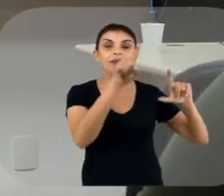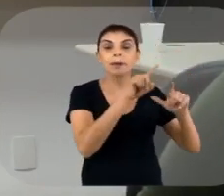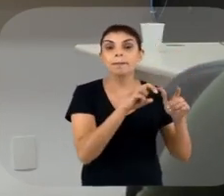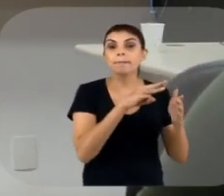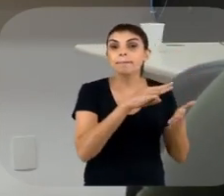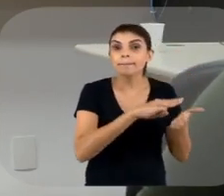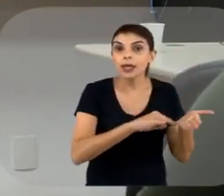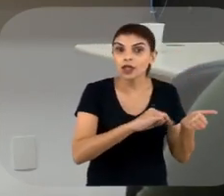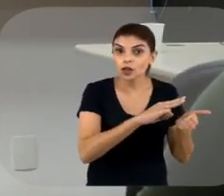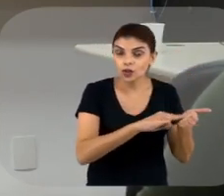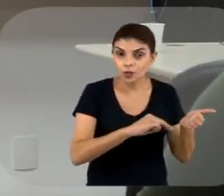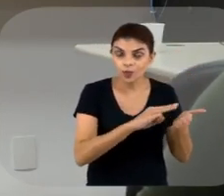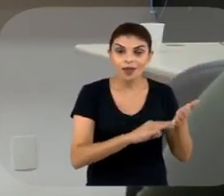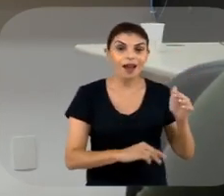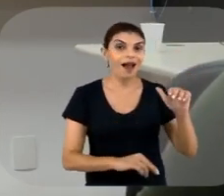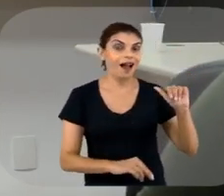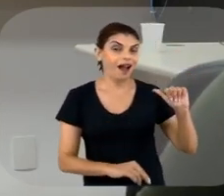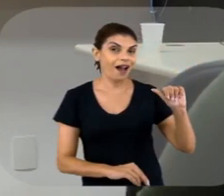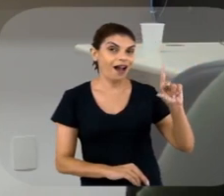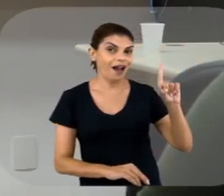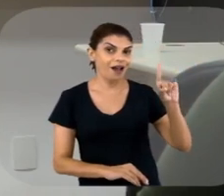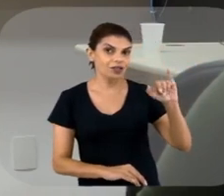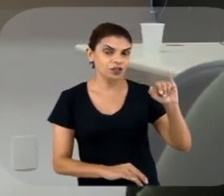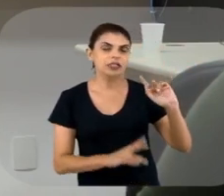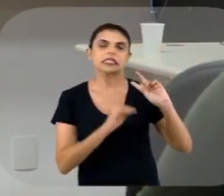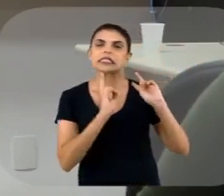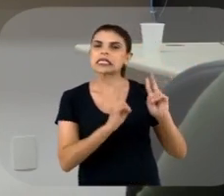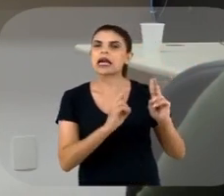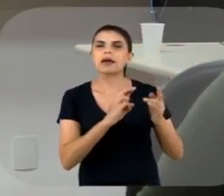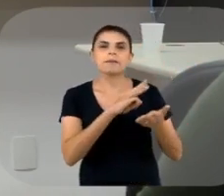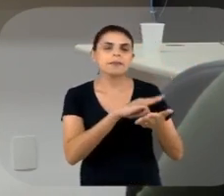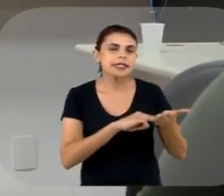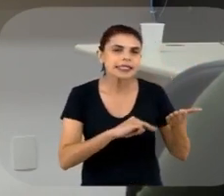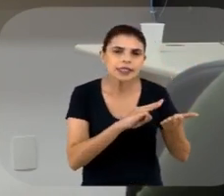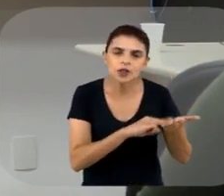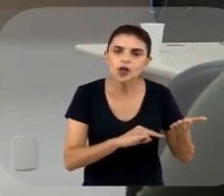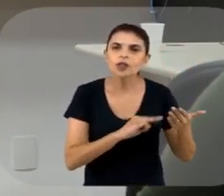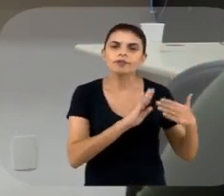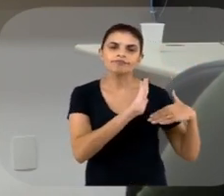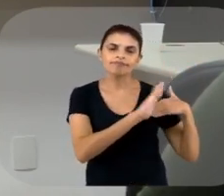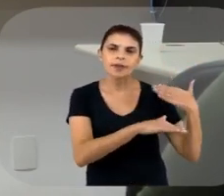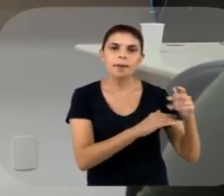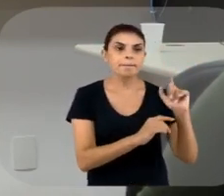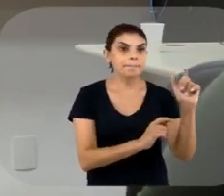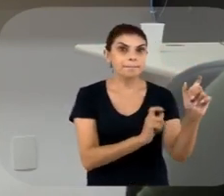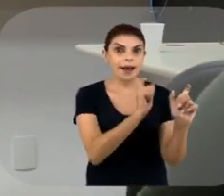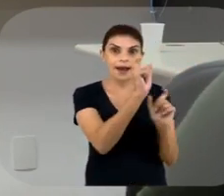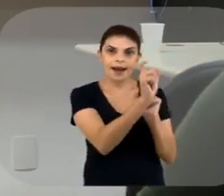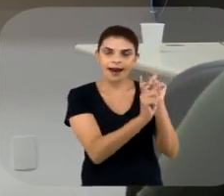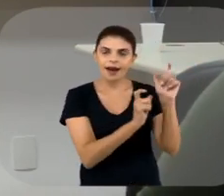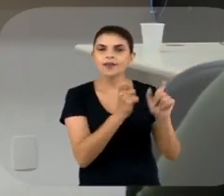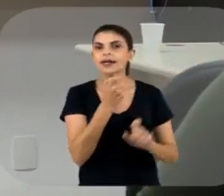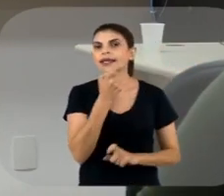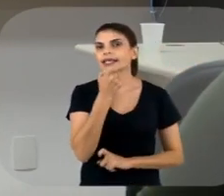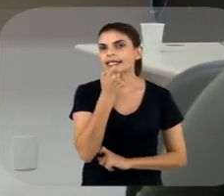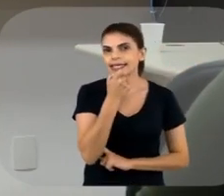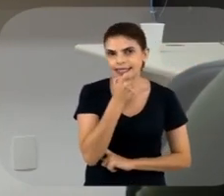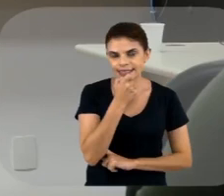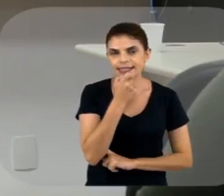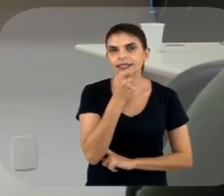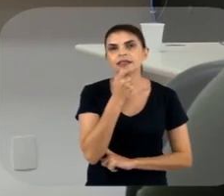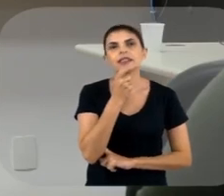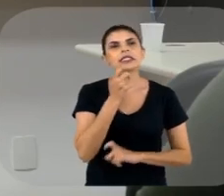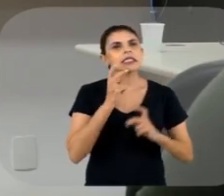a metodologia ADDIE, né, que se baseia ali, é um acrônimo das palavras em inglês,